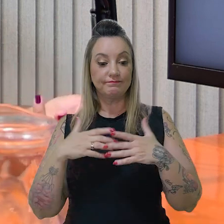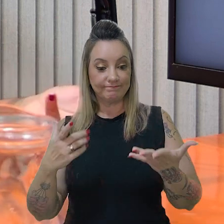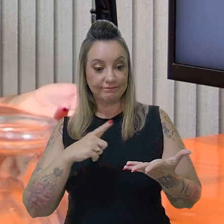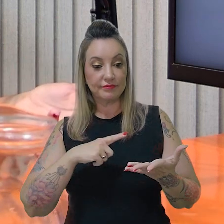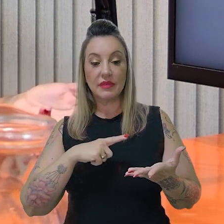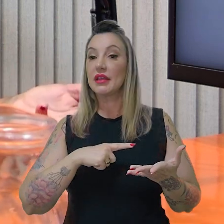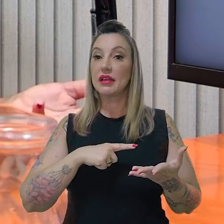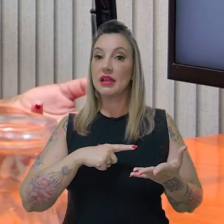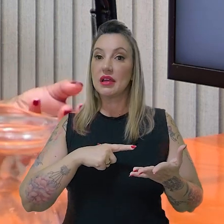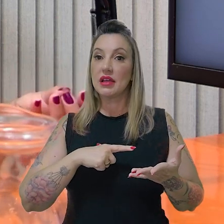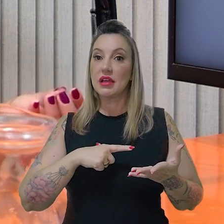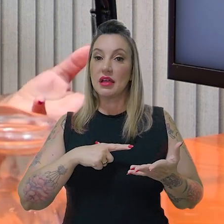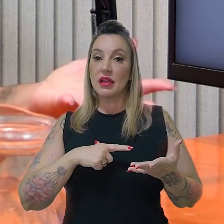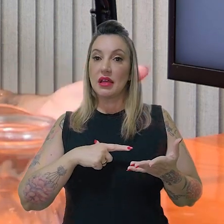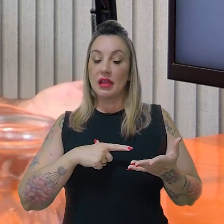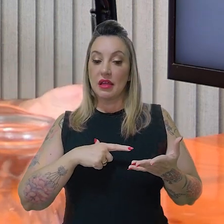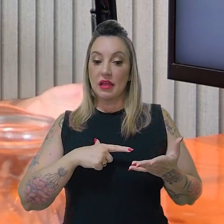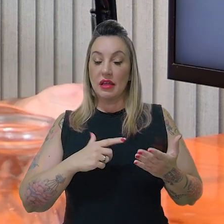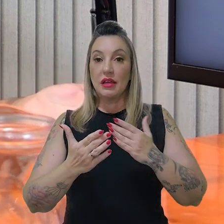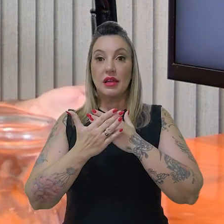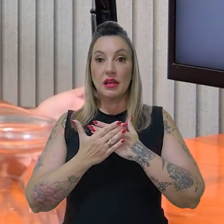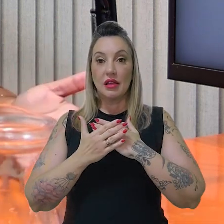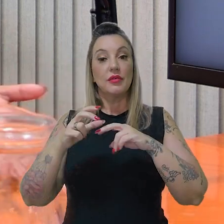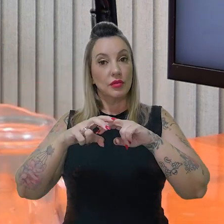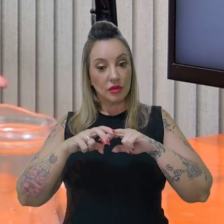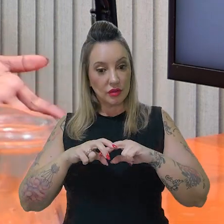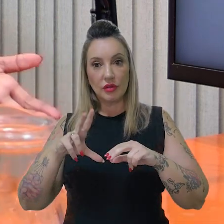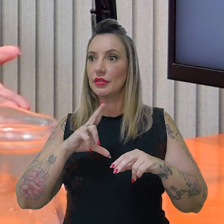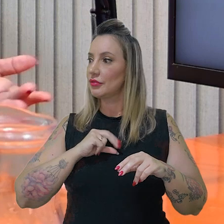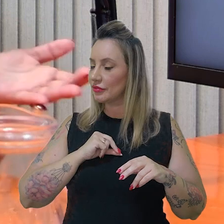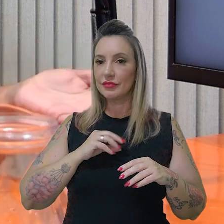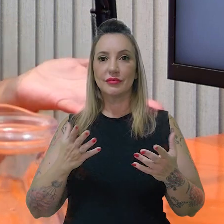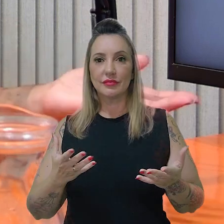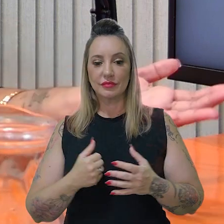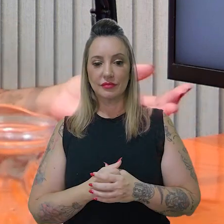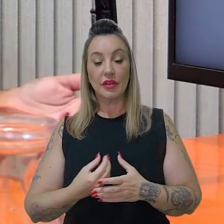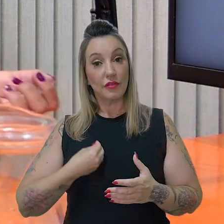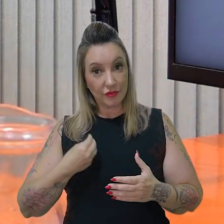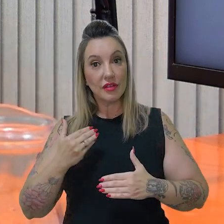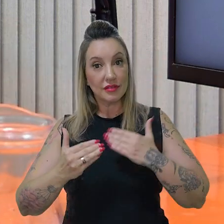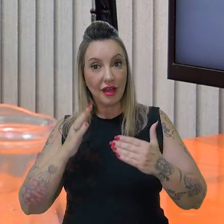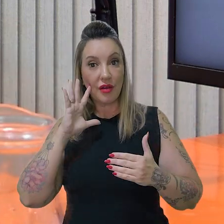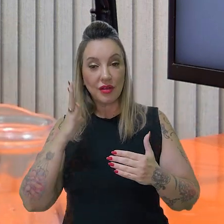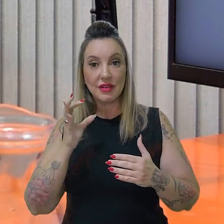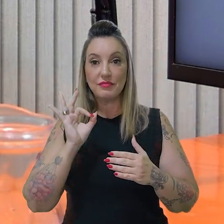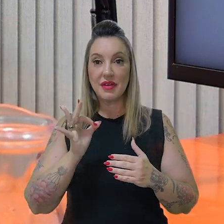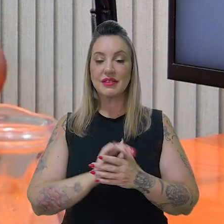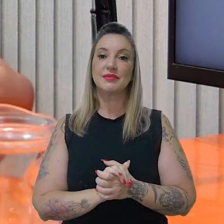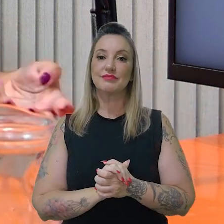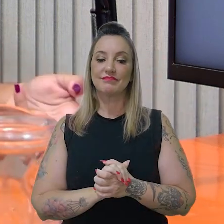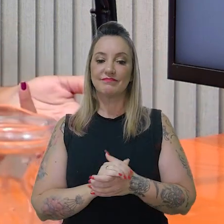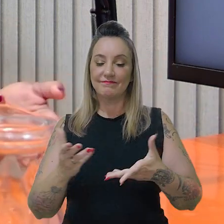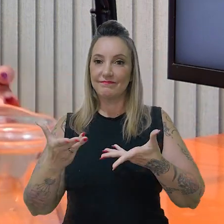sido ter sido assim contemplada por isso caraca Angélica sua vida tá acontecendo você me